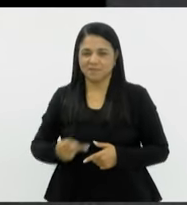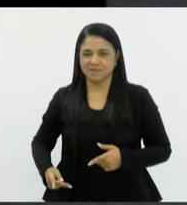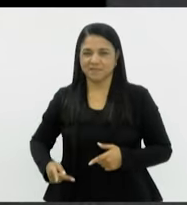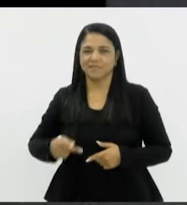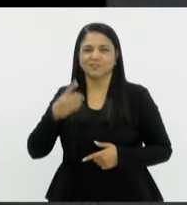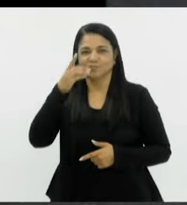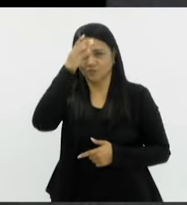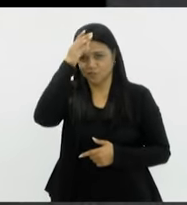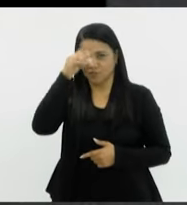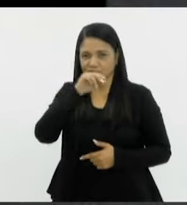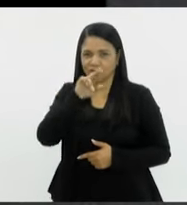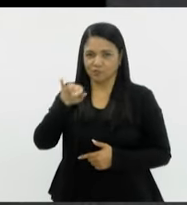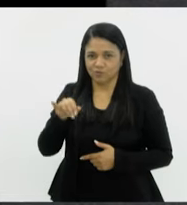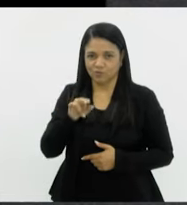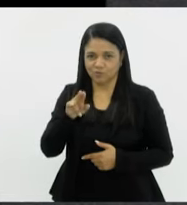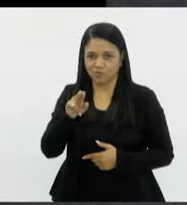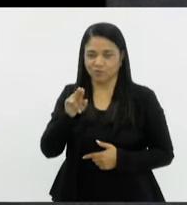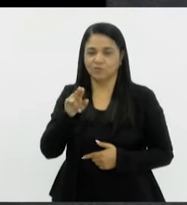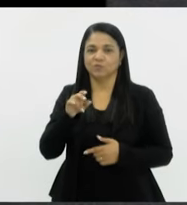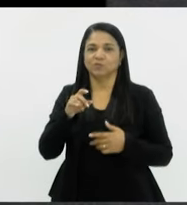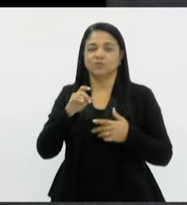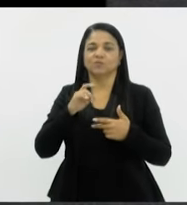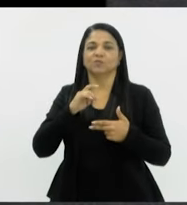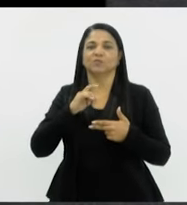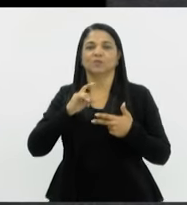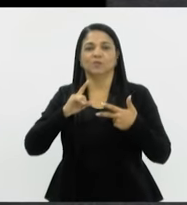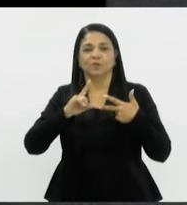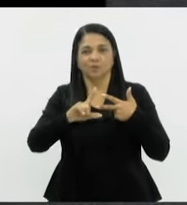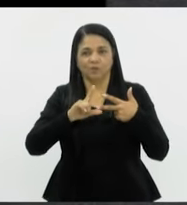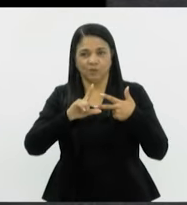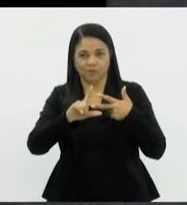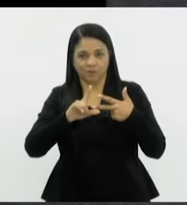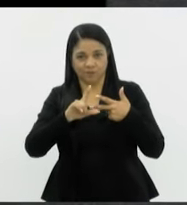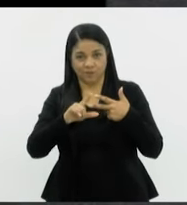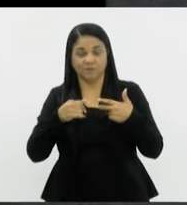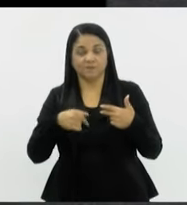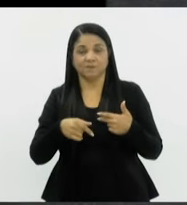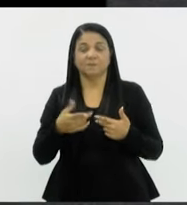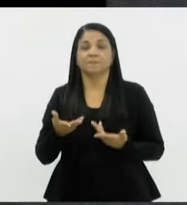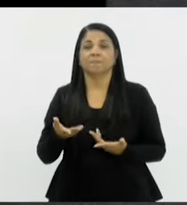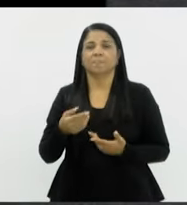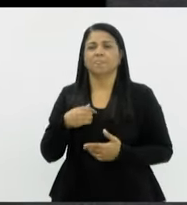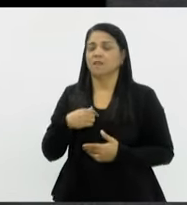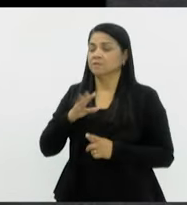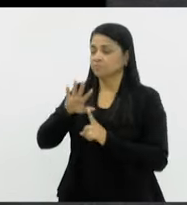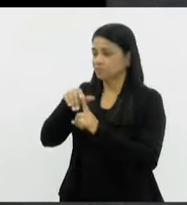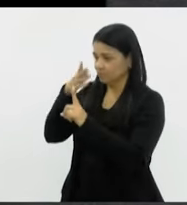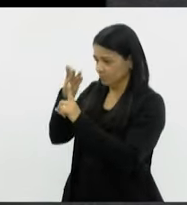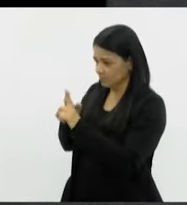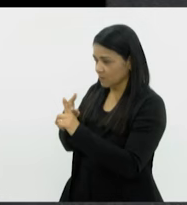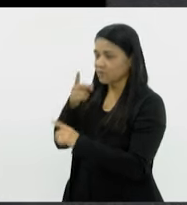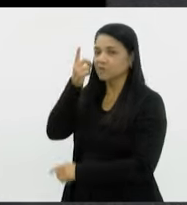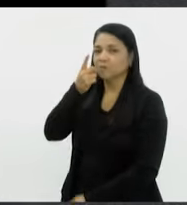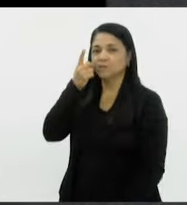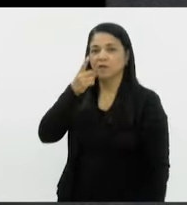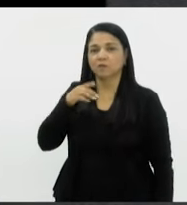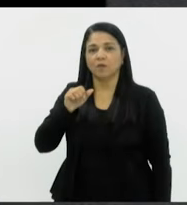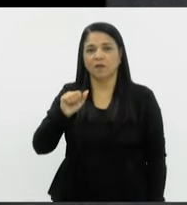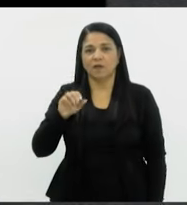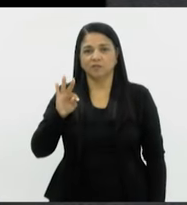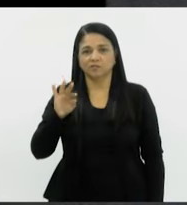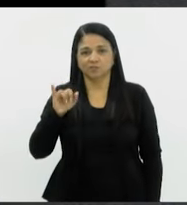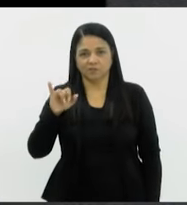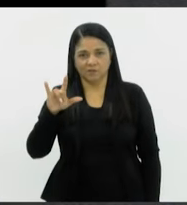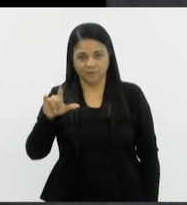Legislativo. Eu queria falar sobre esse projeto, Tia Ju, porque, elogiando o deputado Átila, lembrando o